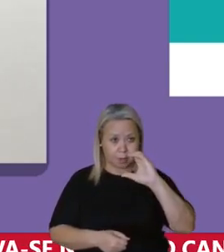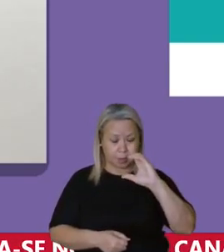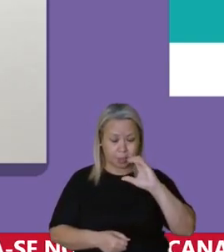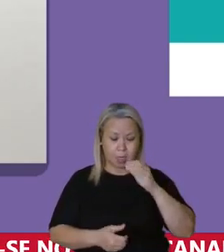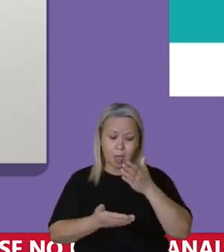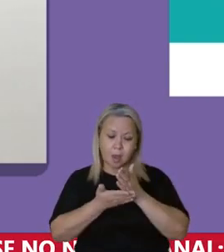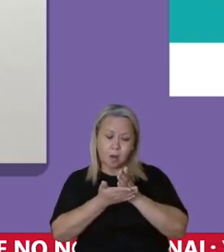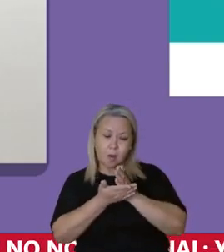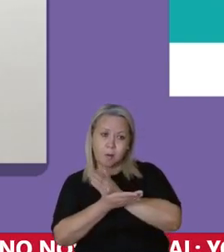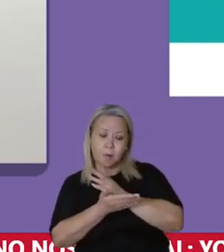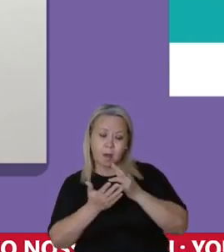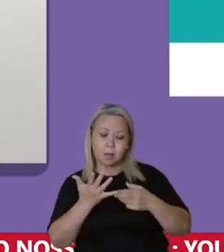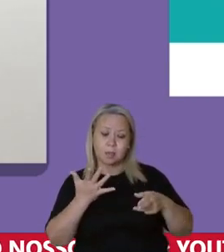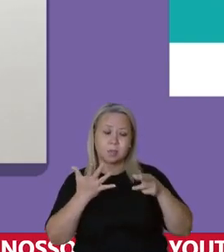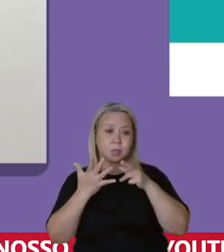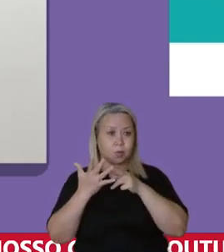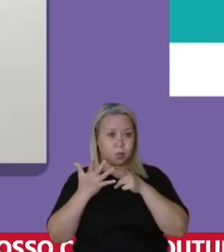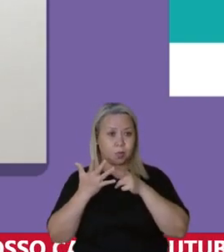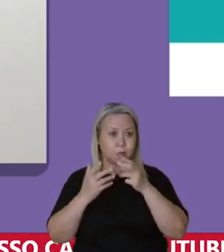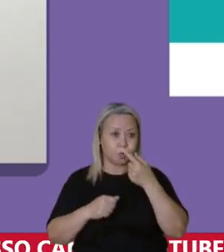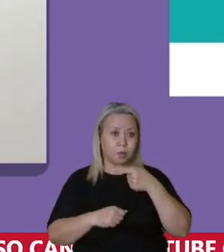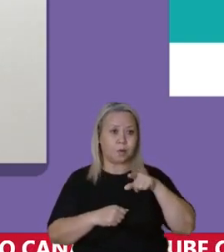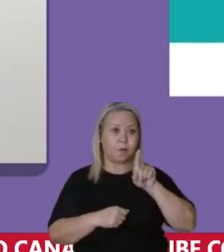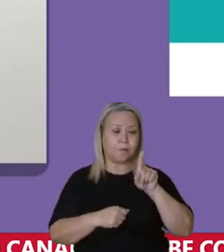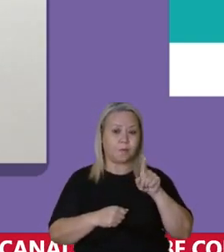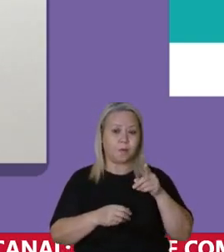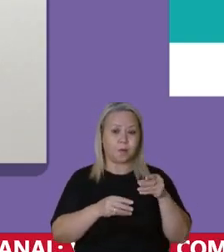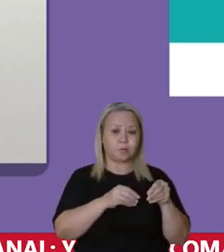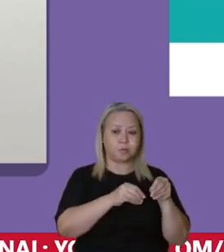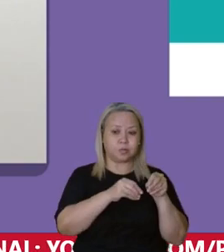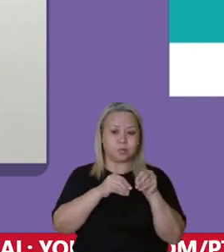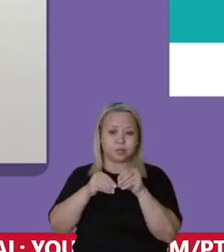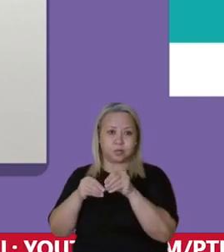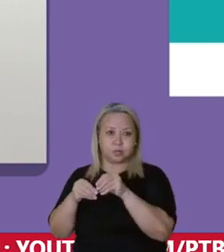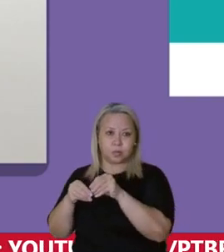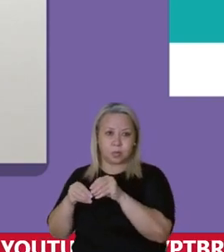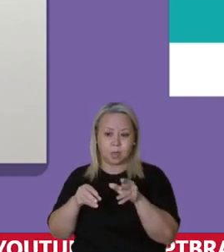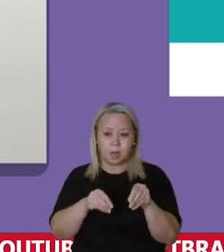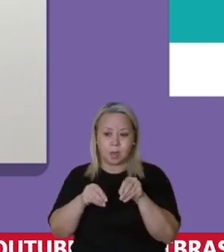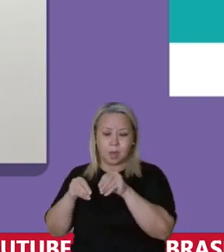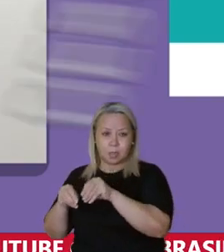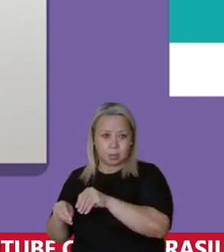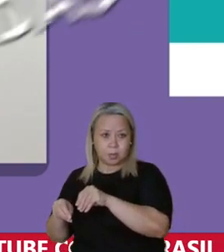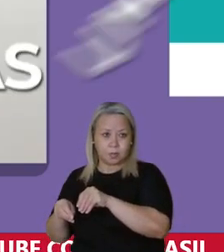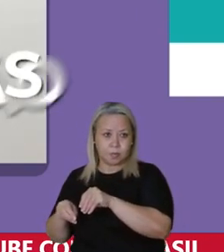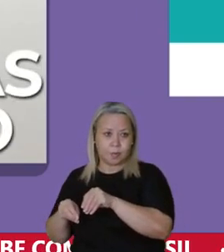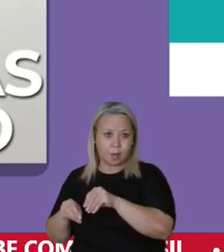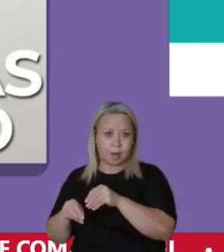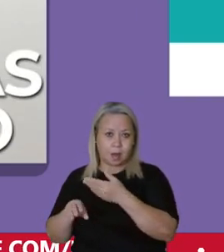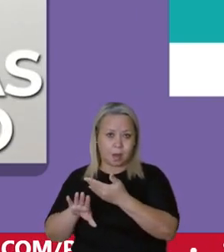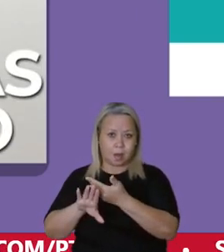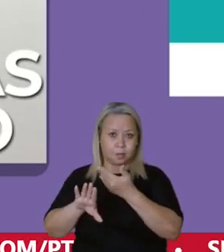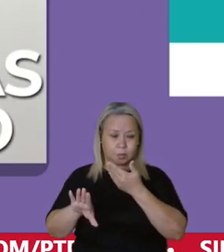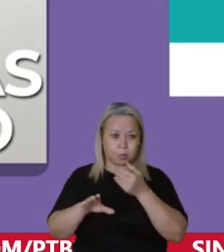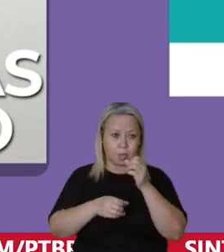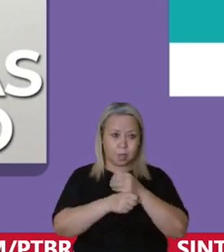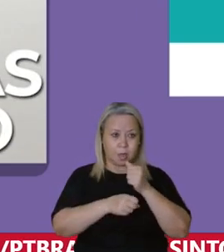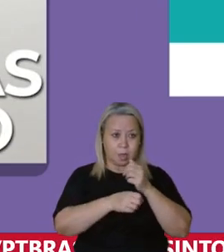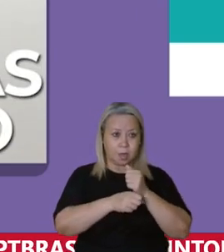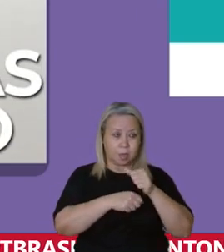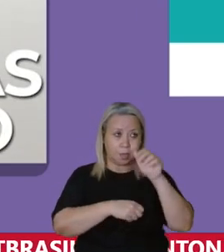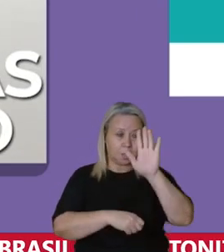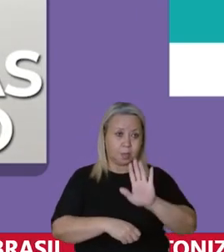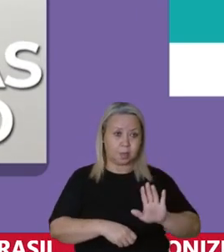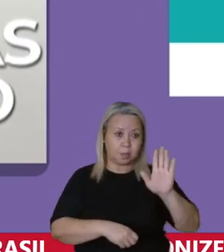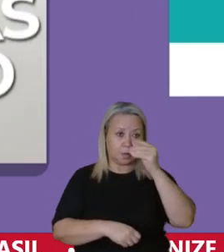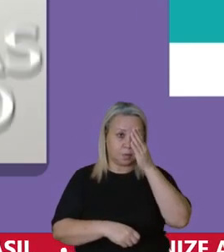parte desse recurso ele foi desviado, que a gente chama de desvinculação das receitas da União, DRU,